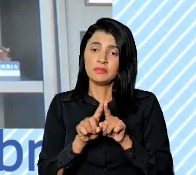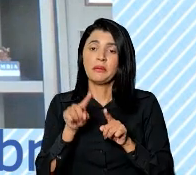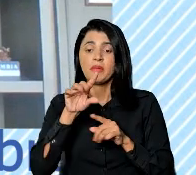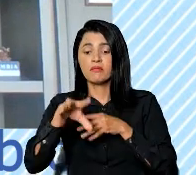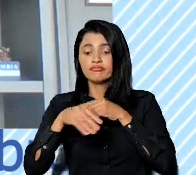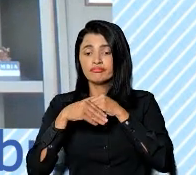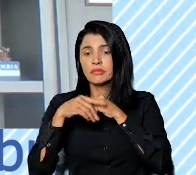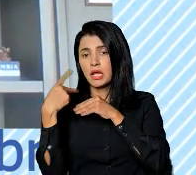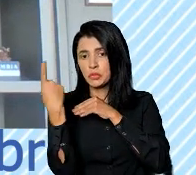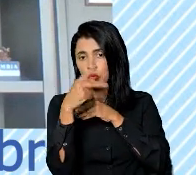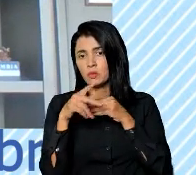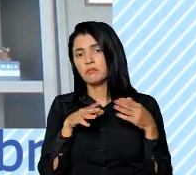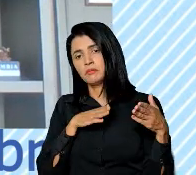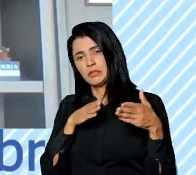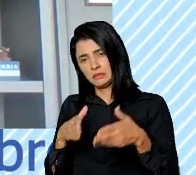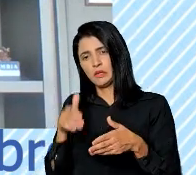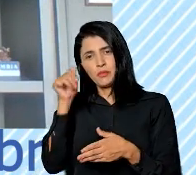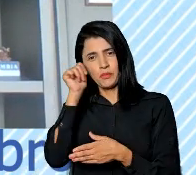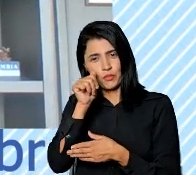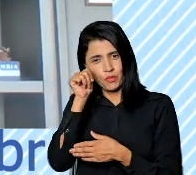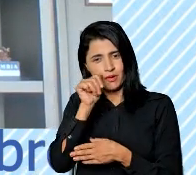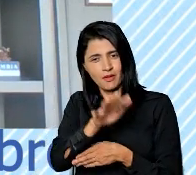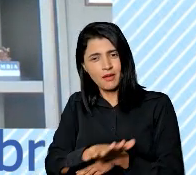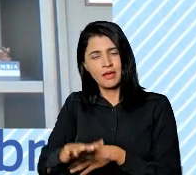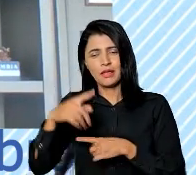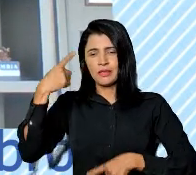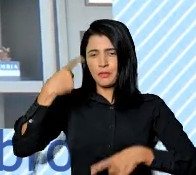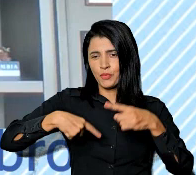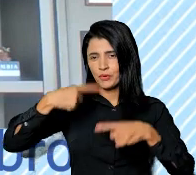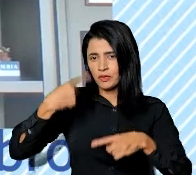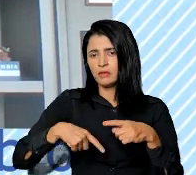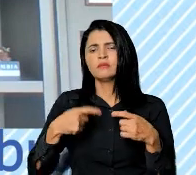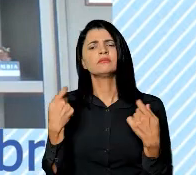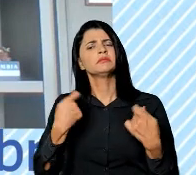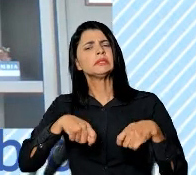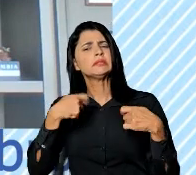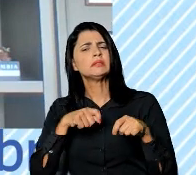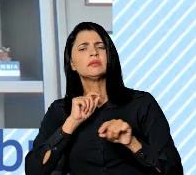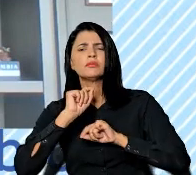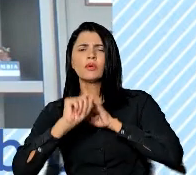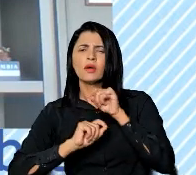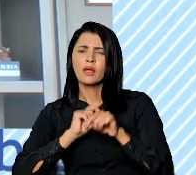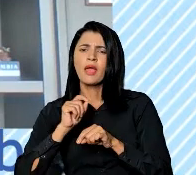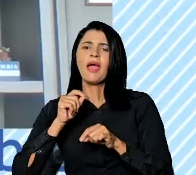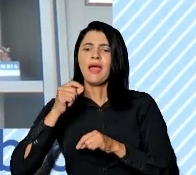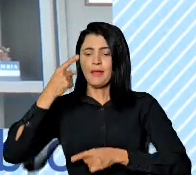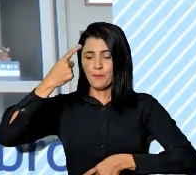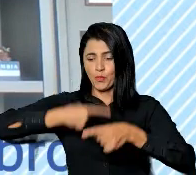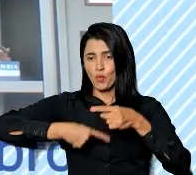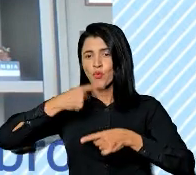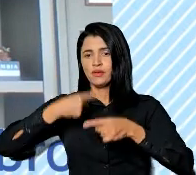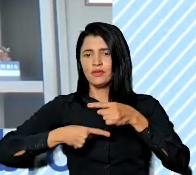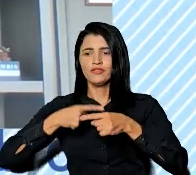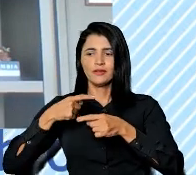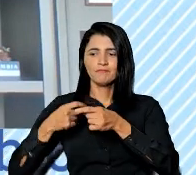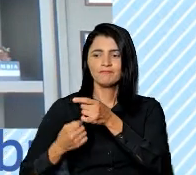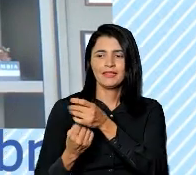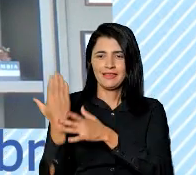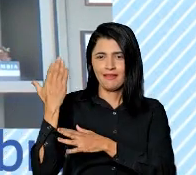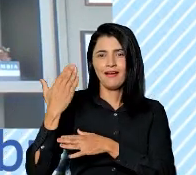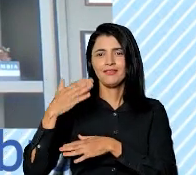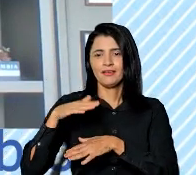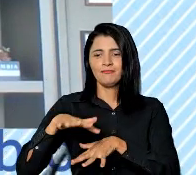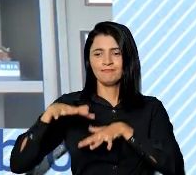se a participação das mulheres na política é necessária para que as políticas públicas formuladas nos